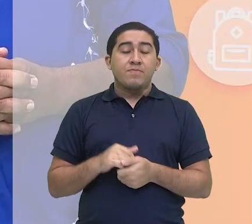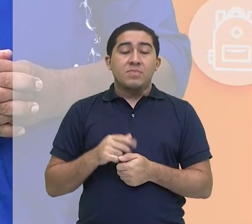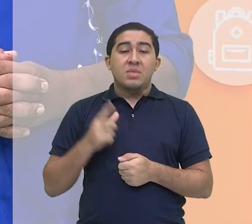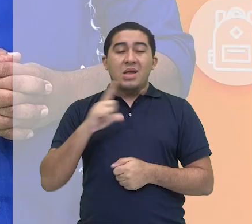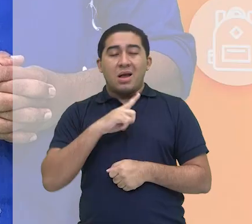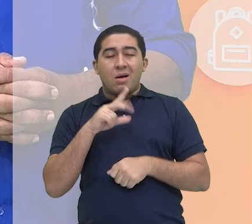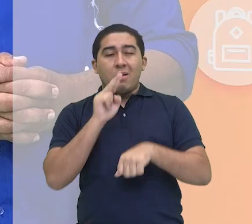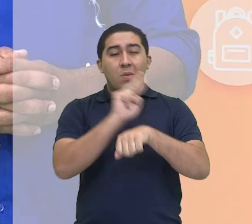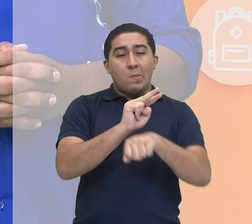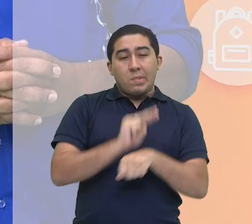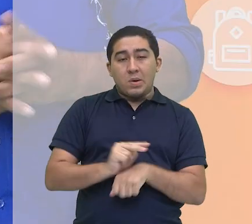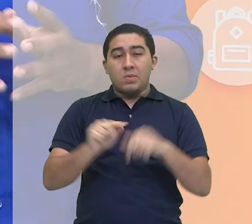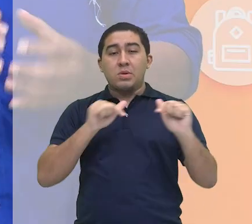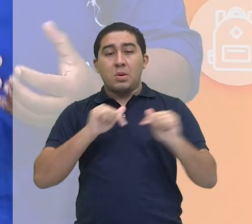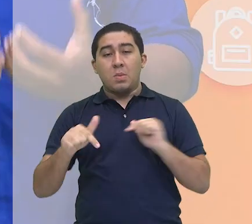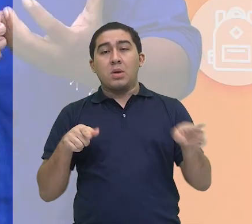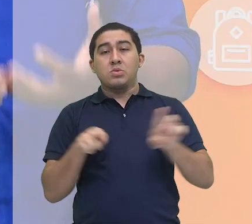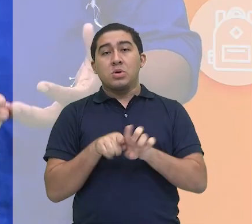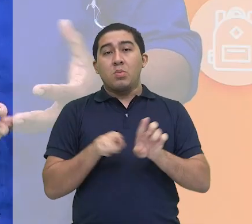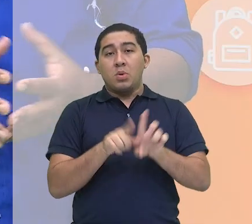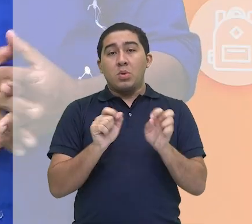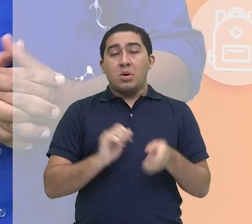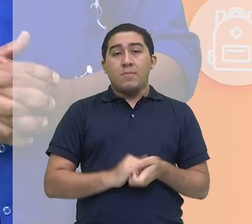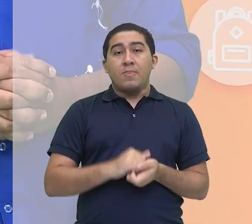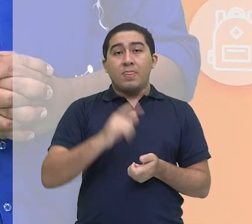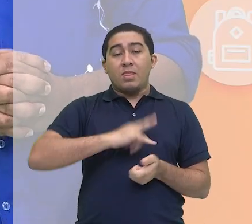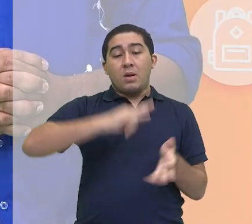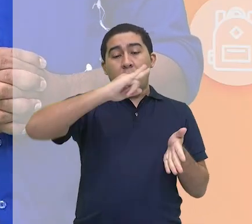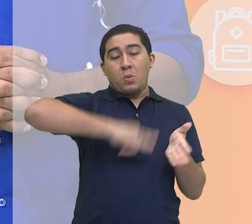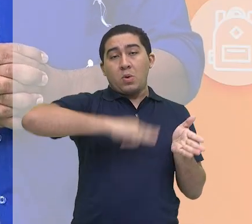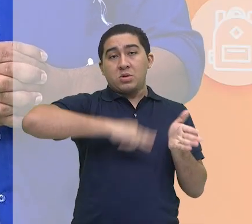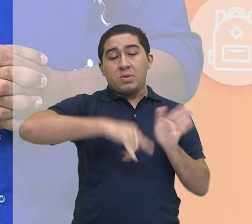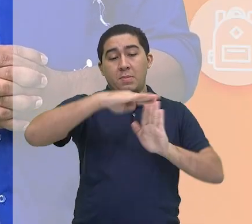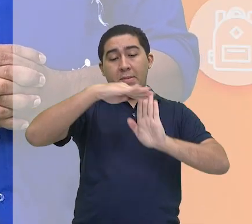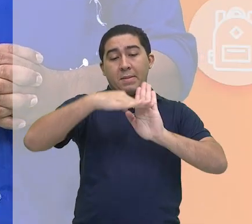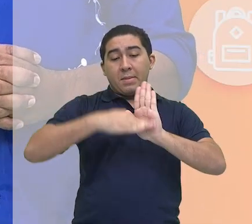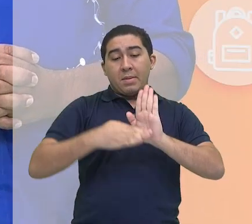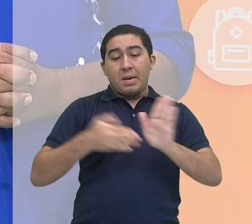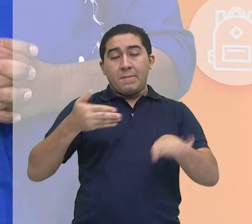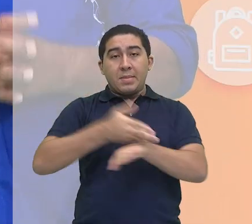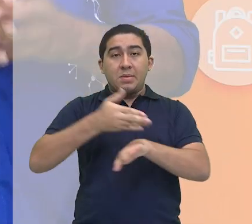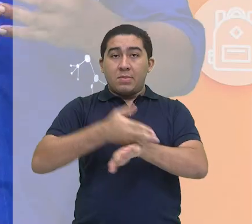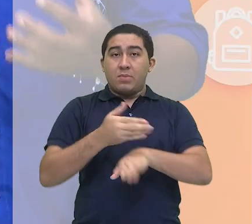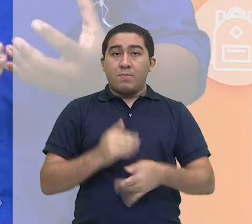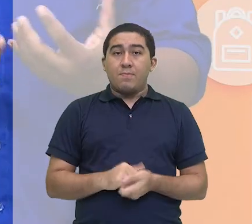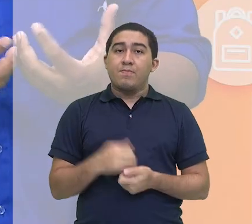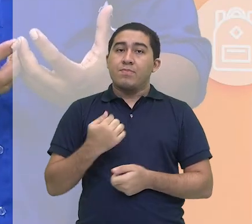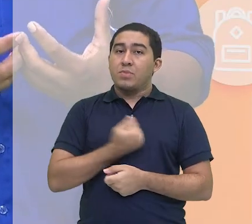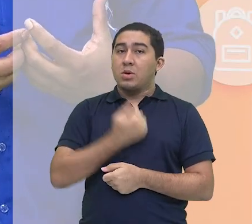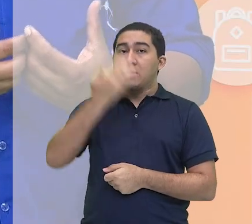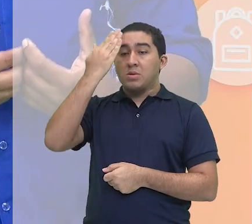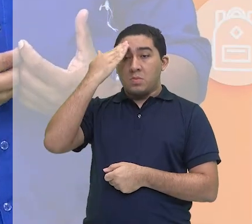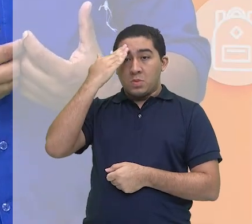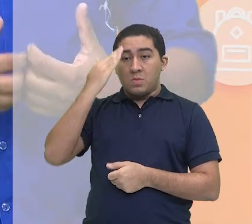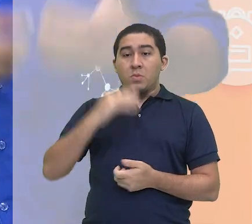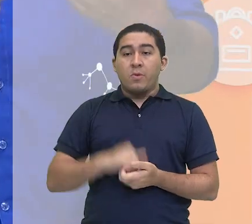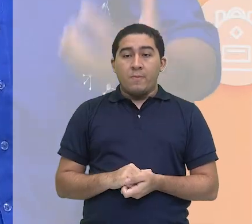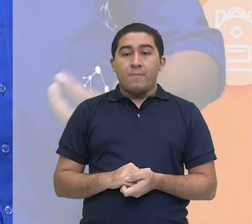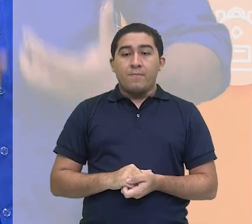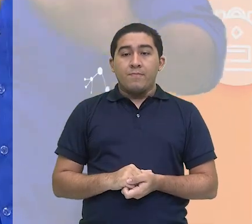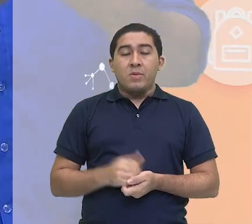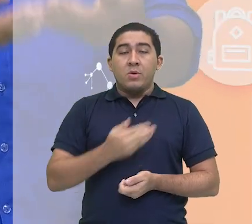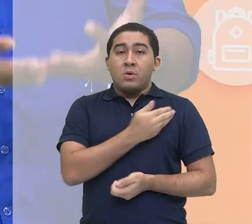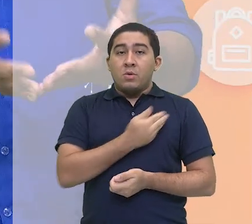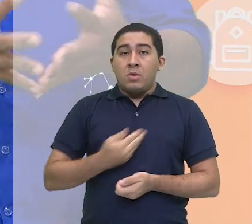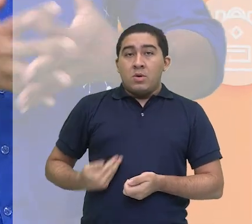acompanhar o trabalho, a questão do orçamento participativo. Nós sabemos que o governo arrecada impostos